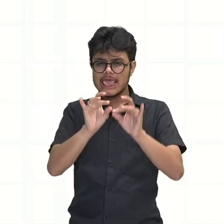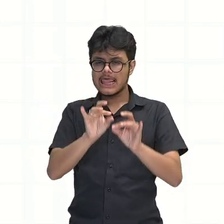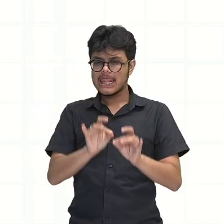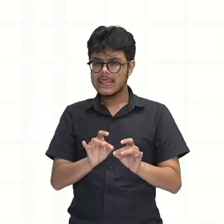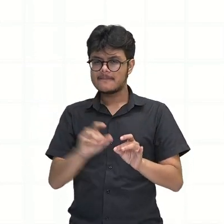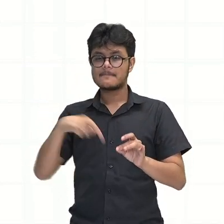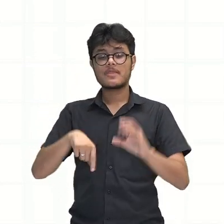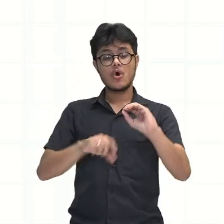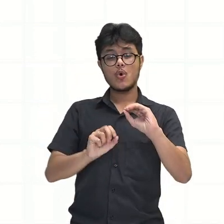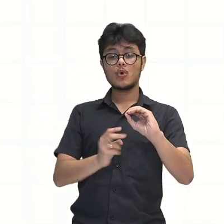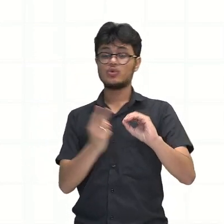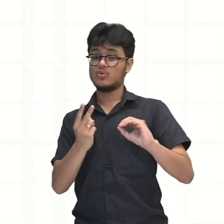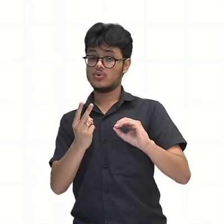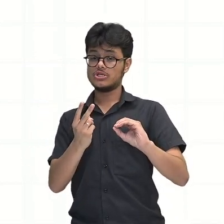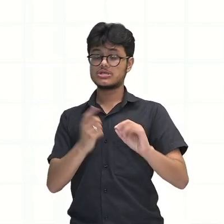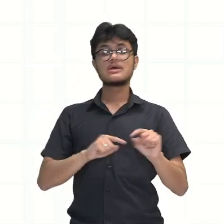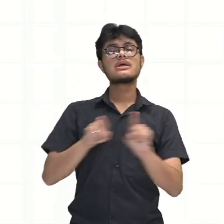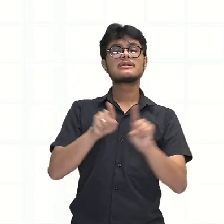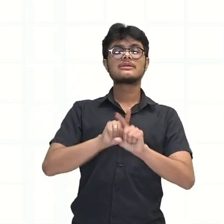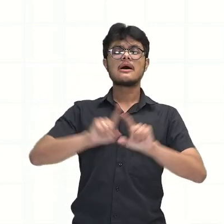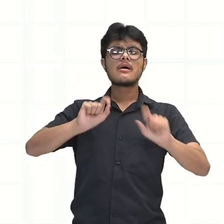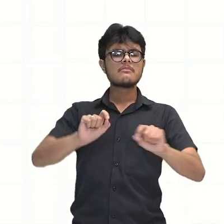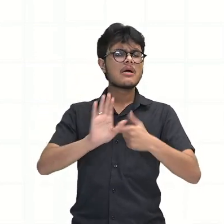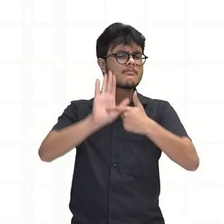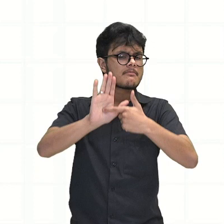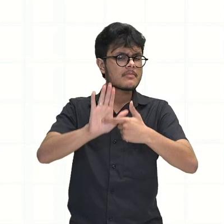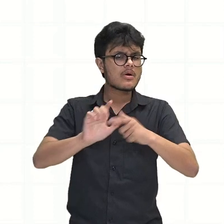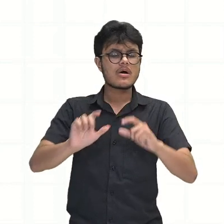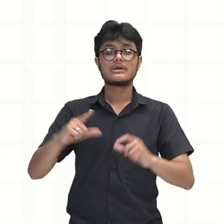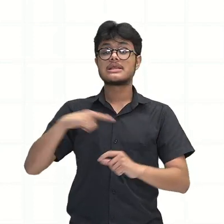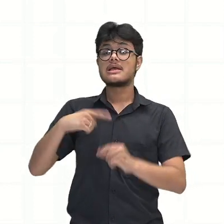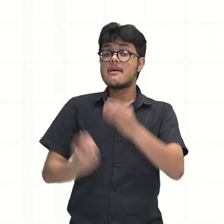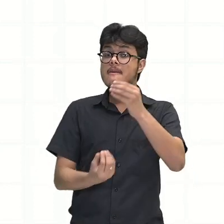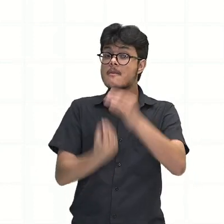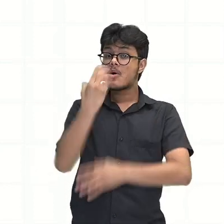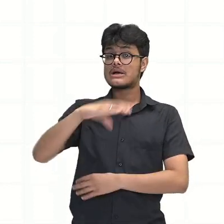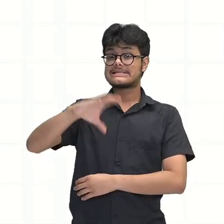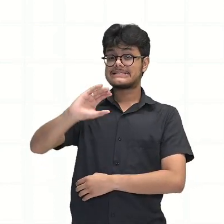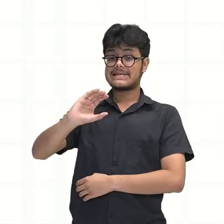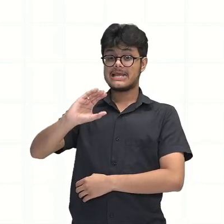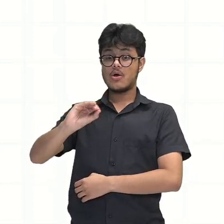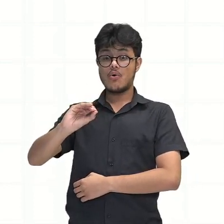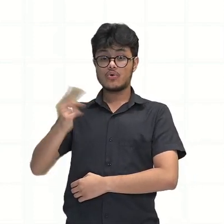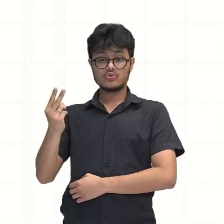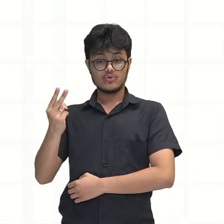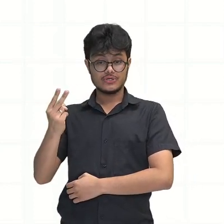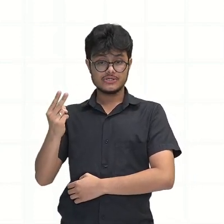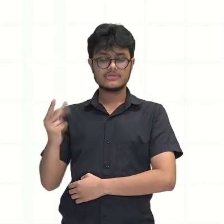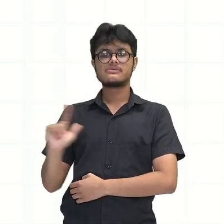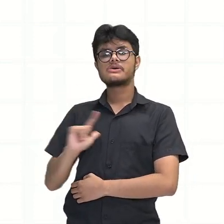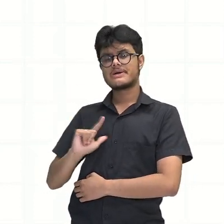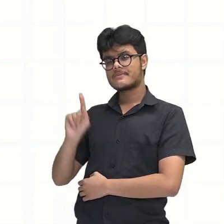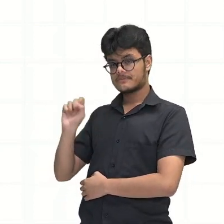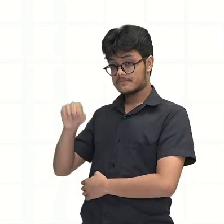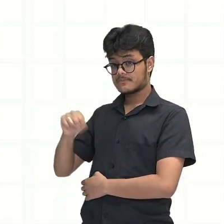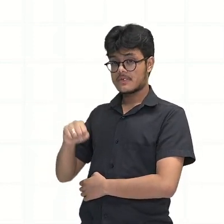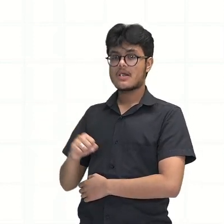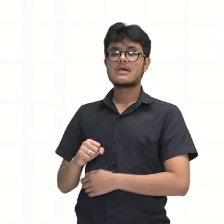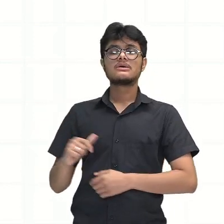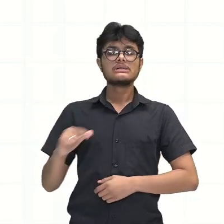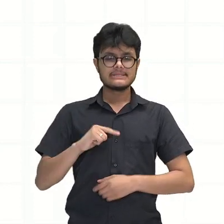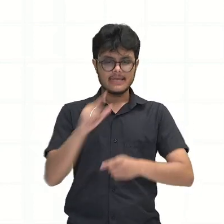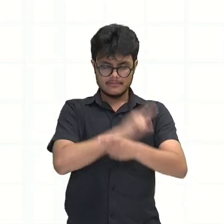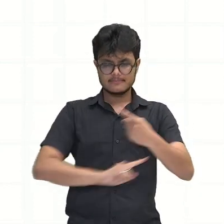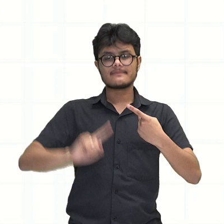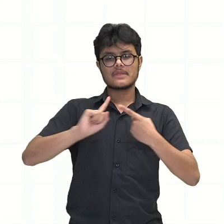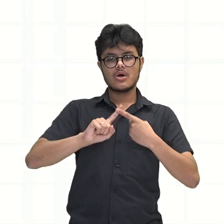oxigênio e vai produzir gás carbônico, né? Lembrando que aqui, ó, nós temos o gás oxigênio, o